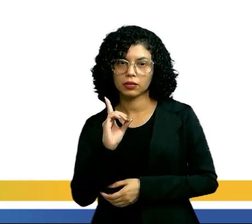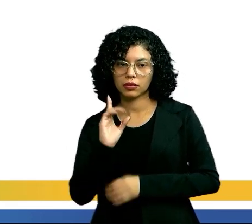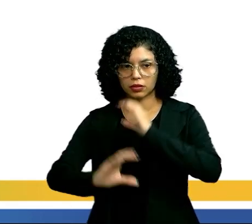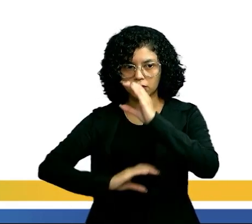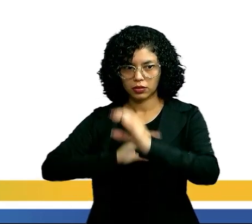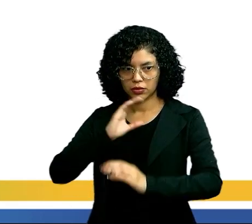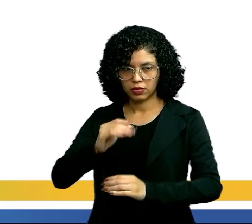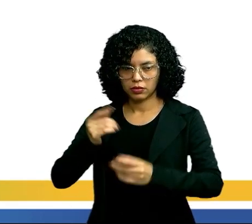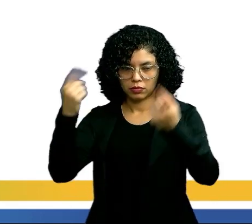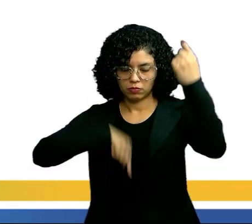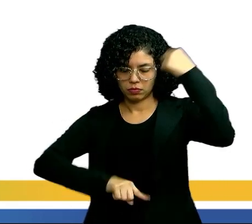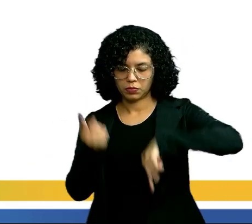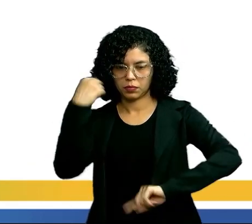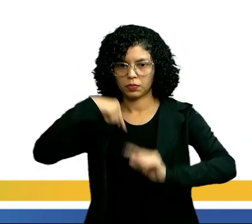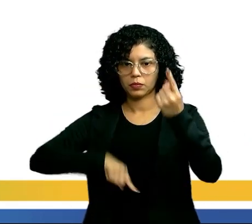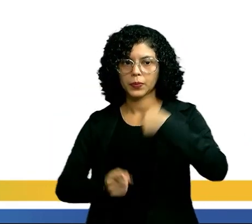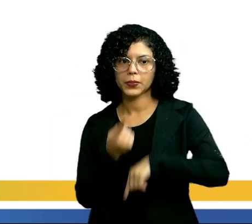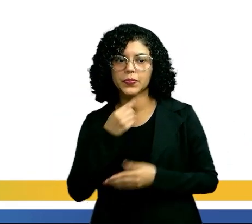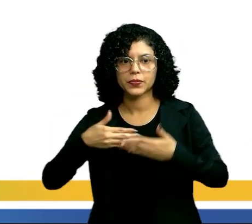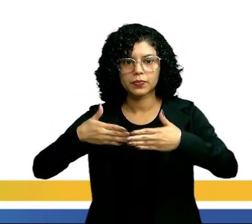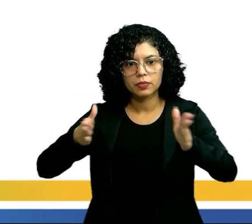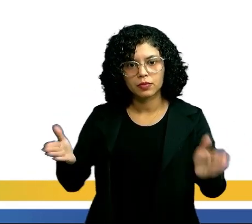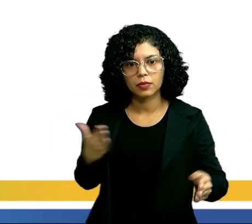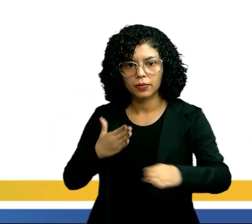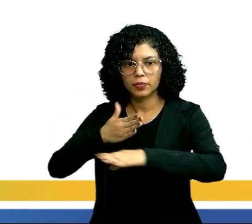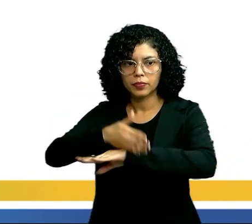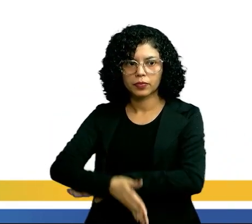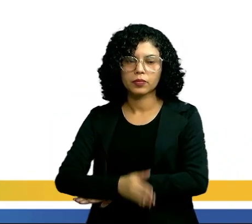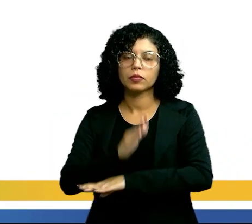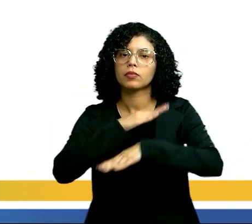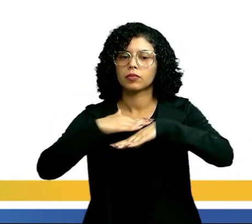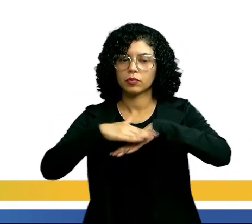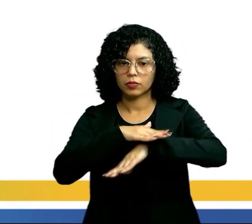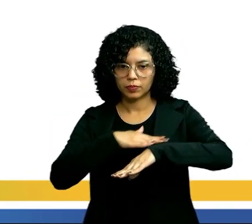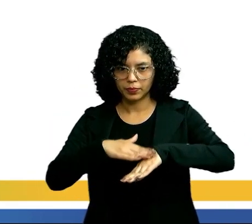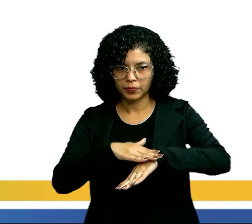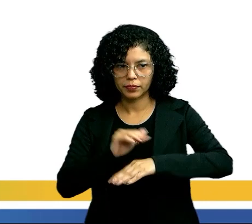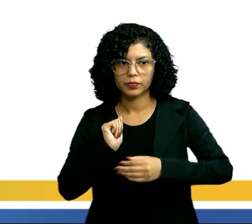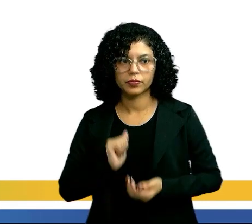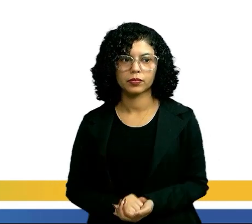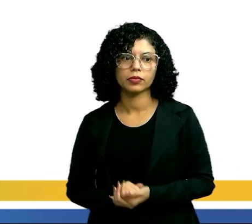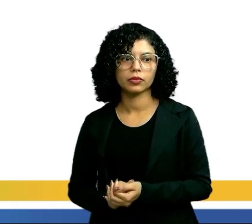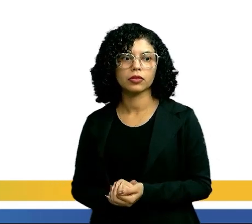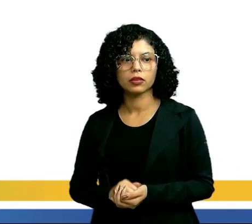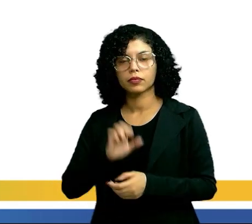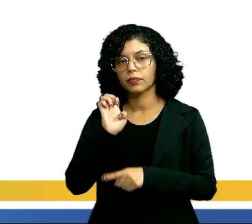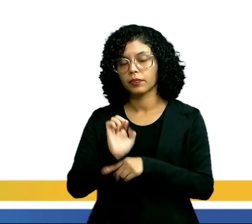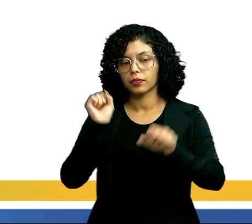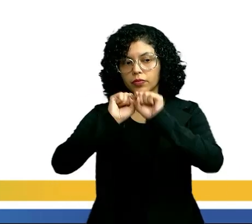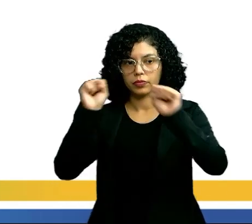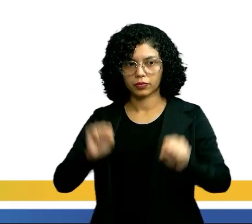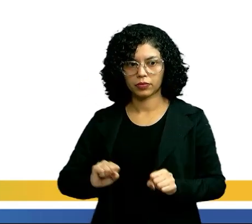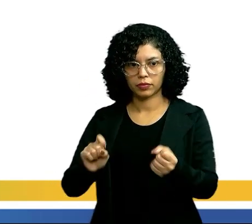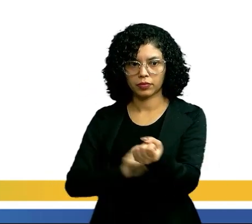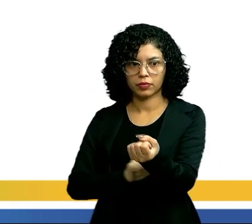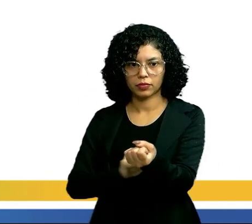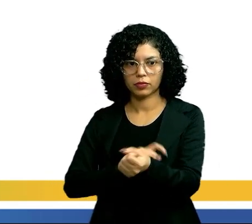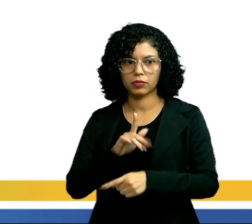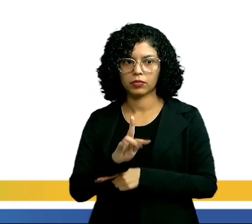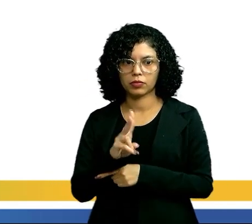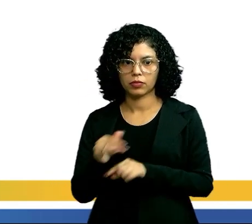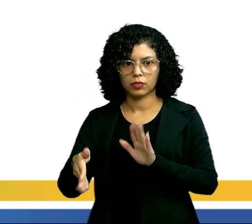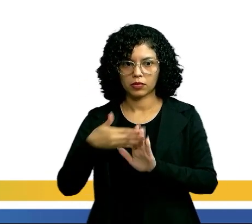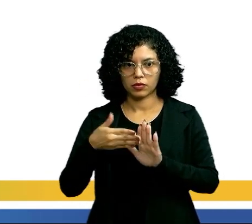D. Uma circulação sanguínea aberta que impede a desidratação dos tecidos corporais. Alternativa E. É um sistema